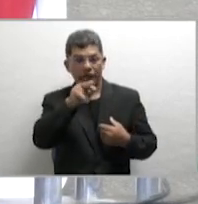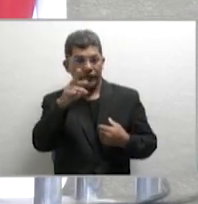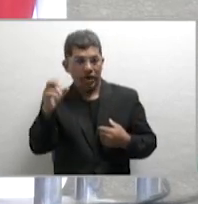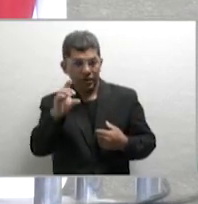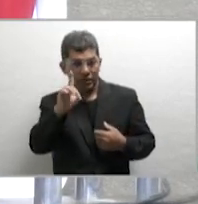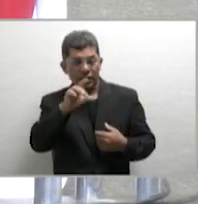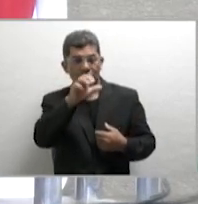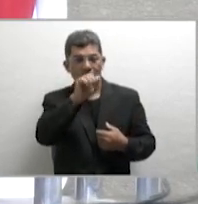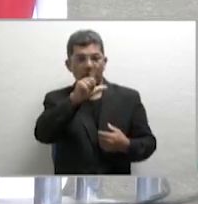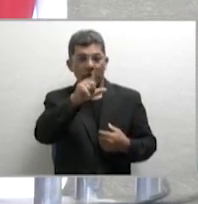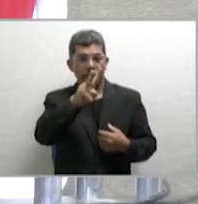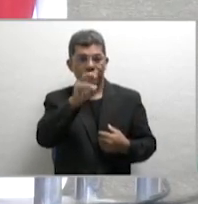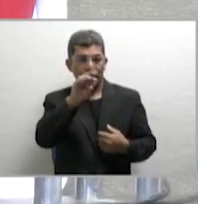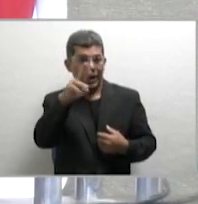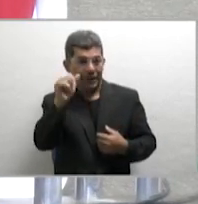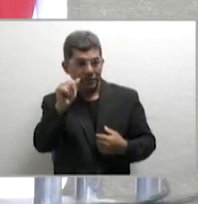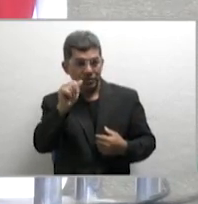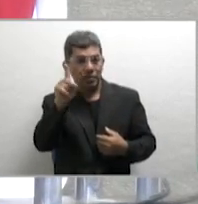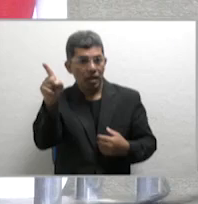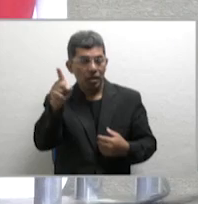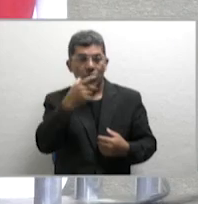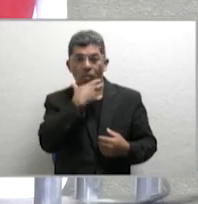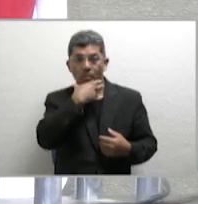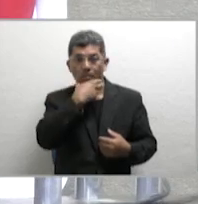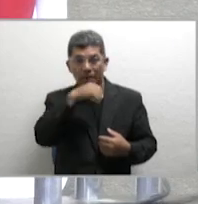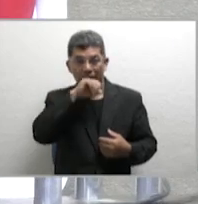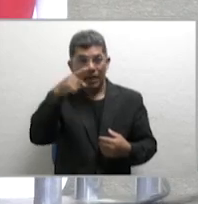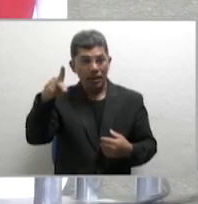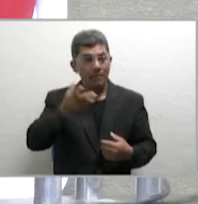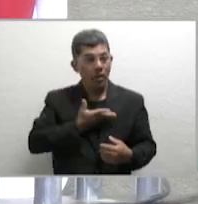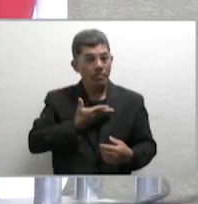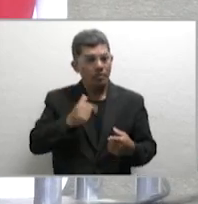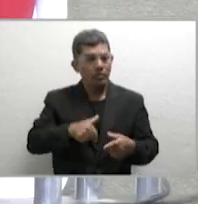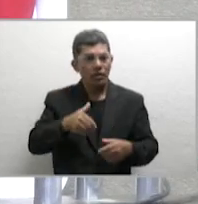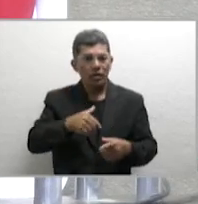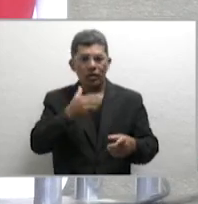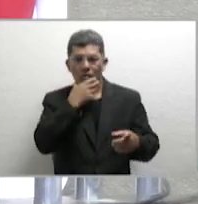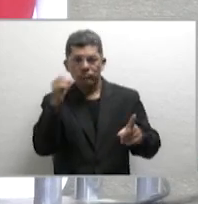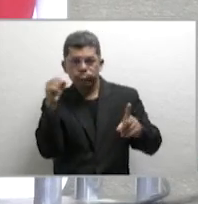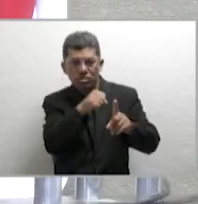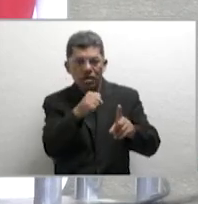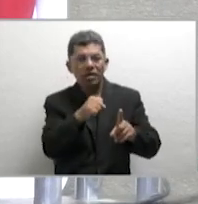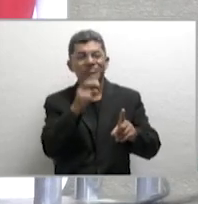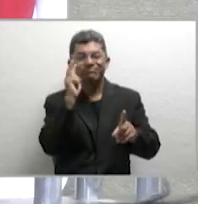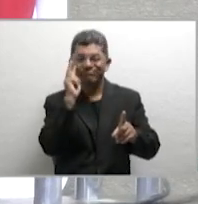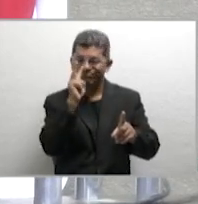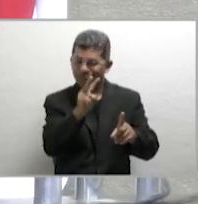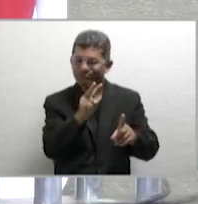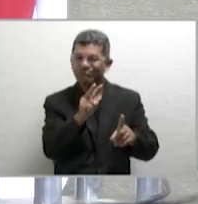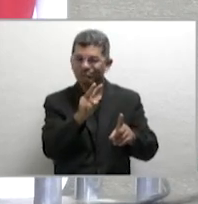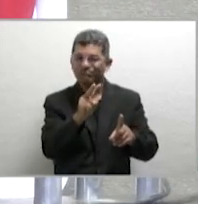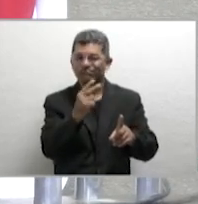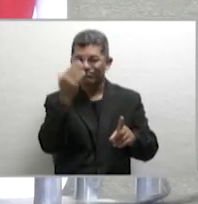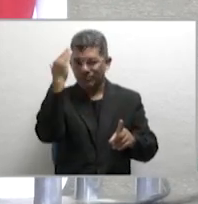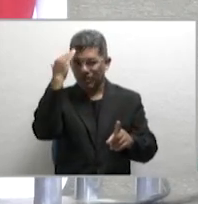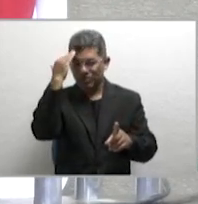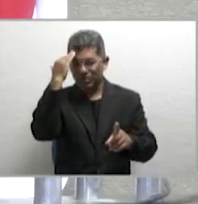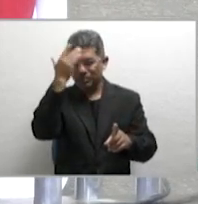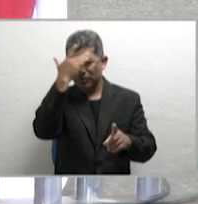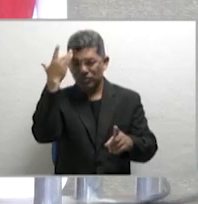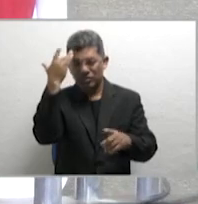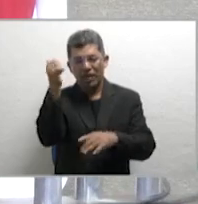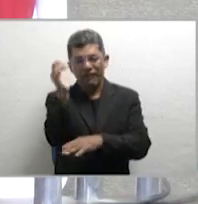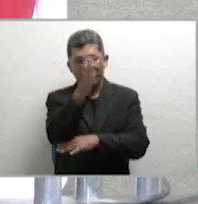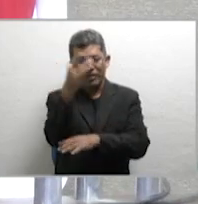dela é muito meu amigo, o Alan Alves. E eu sei quanto eles lutam e defendem a bandeira ali dos mais